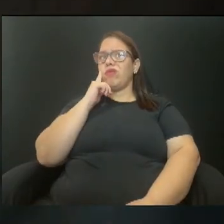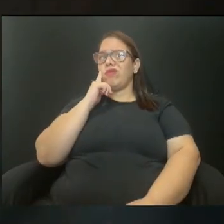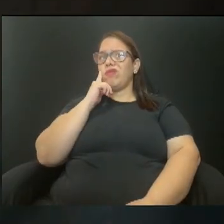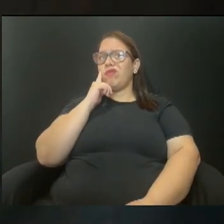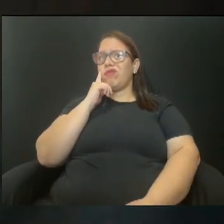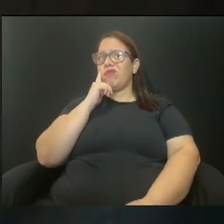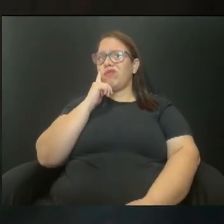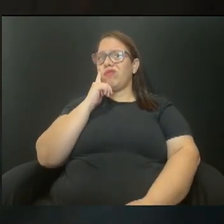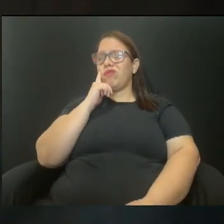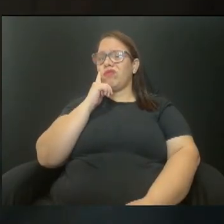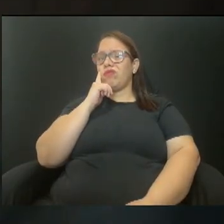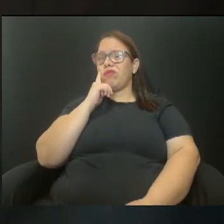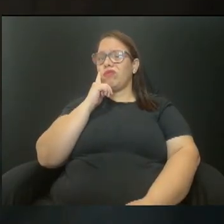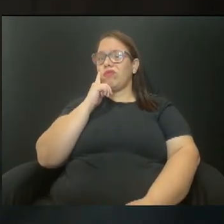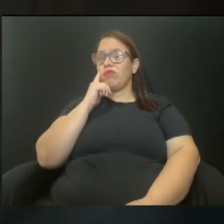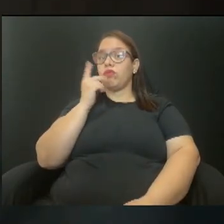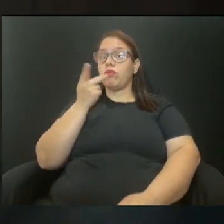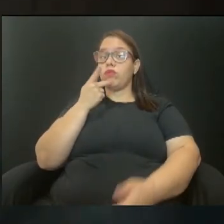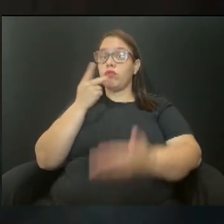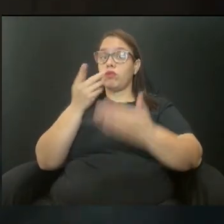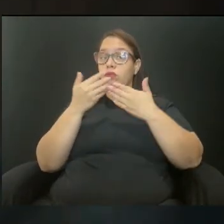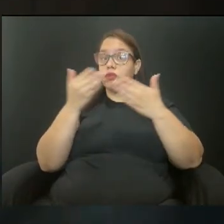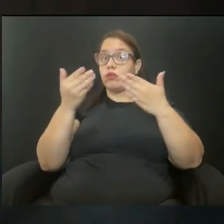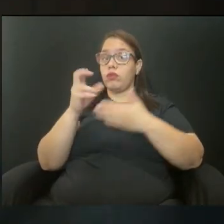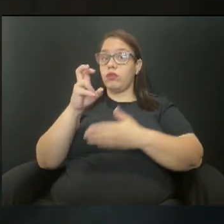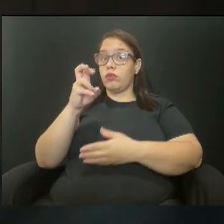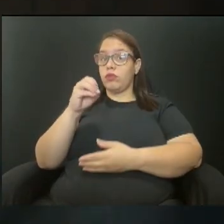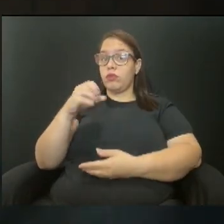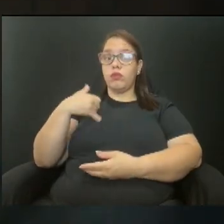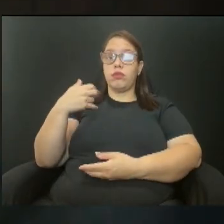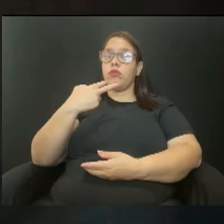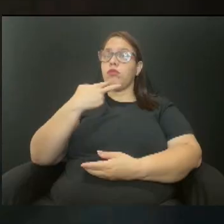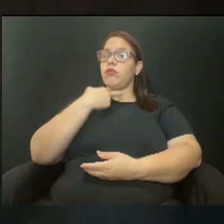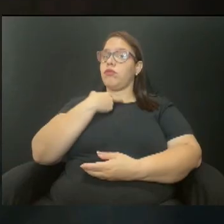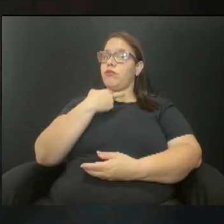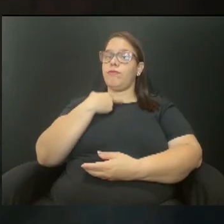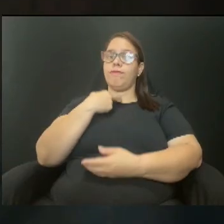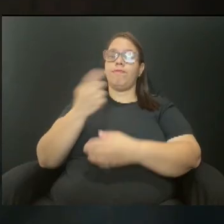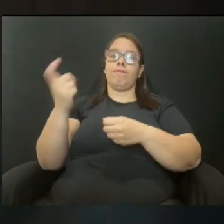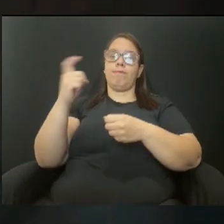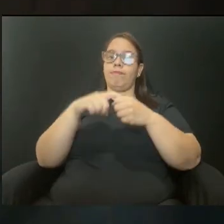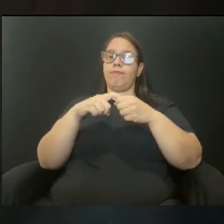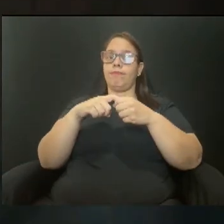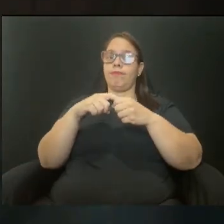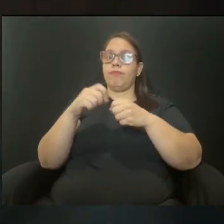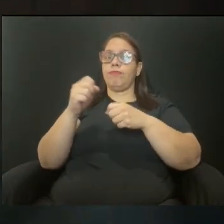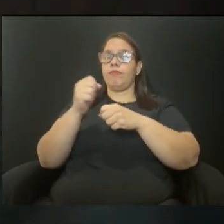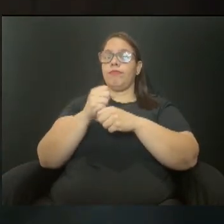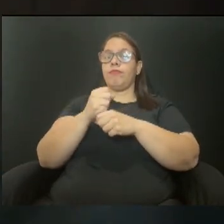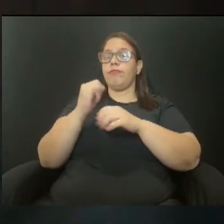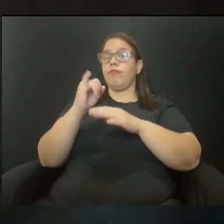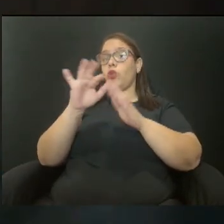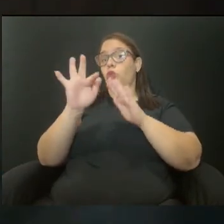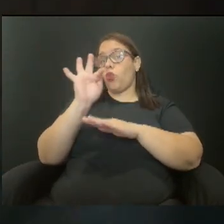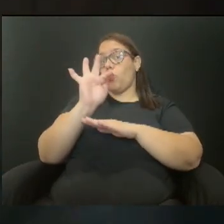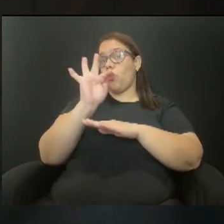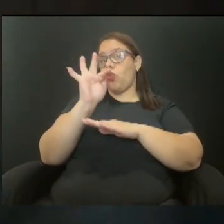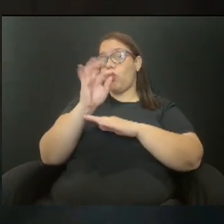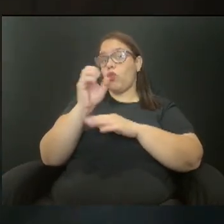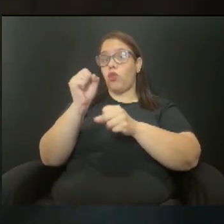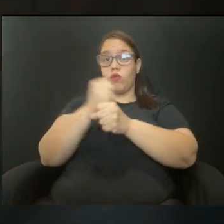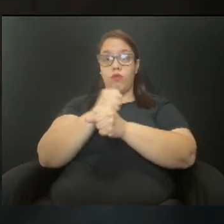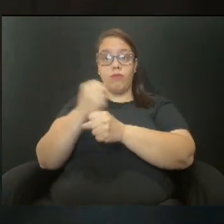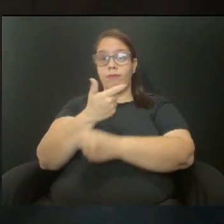ele me confessou: "Olha, agora eu tenho 50 anos, eu não consigo mais voltar para o mercado formal como construtor e também não tenho mais dinheiro